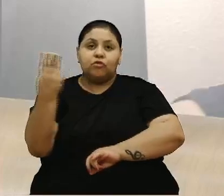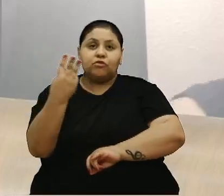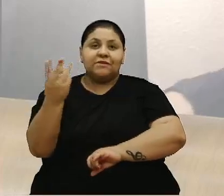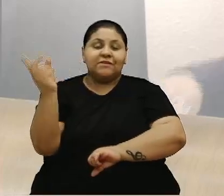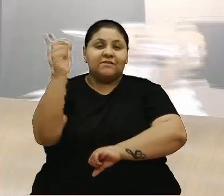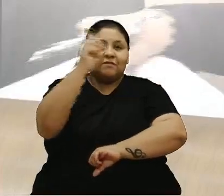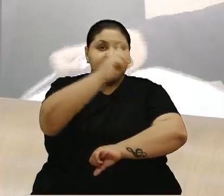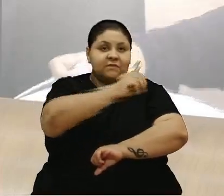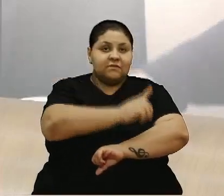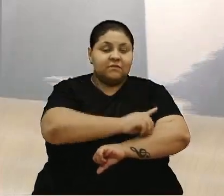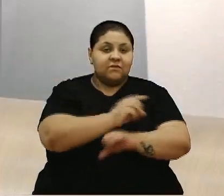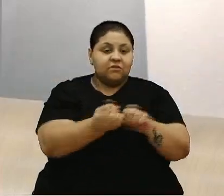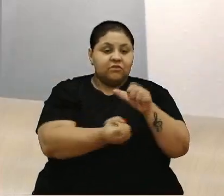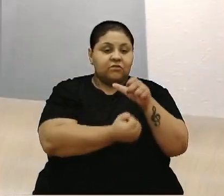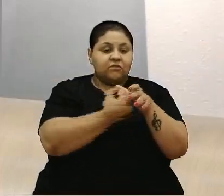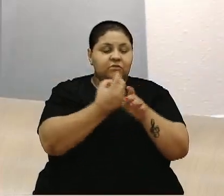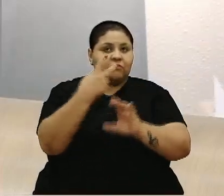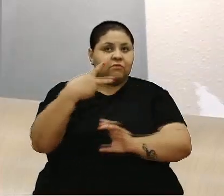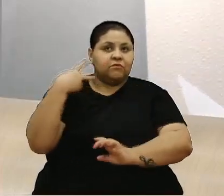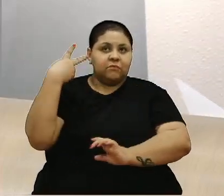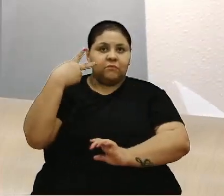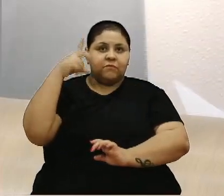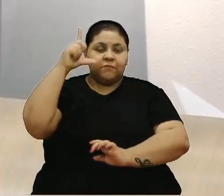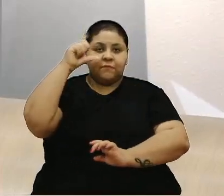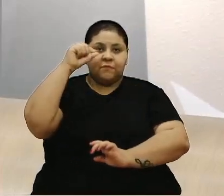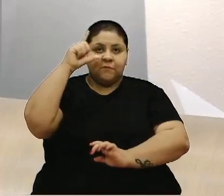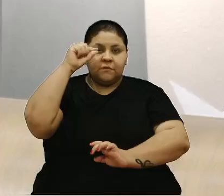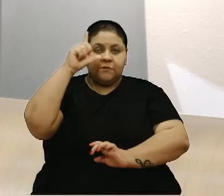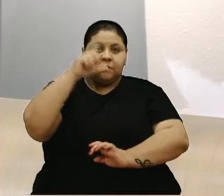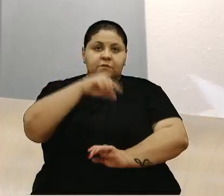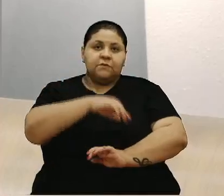Dias, esse de autoria do vereador Maurício Scalco.